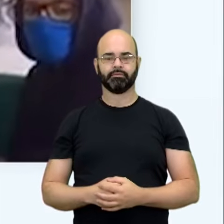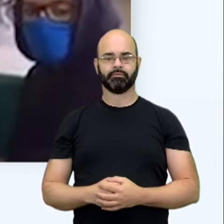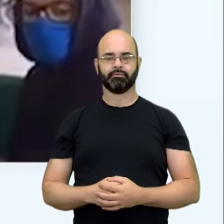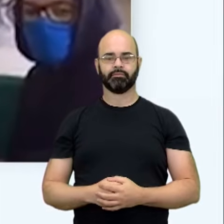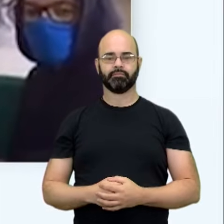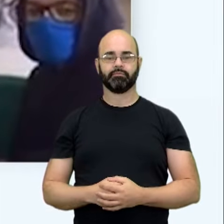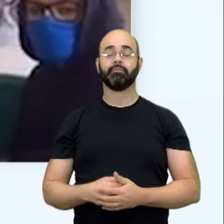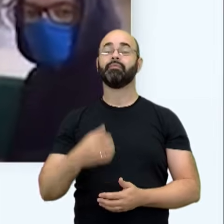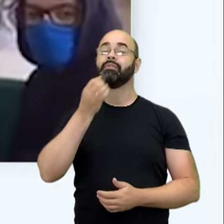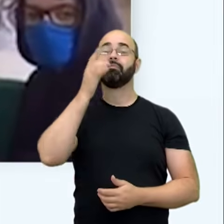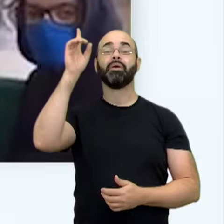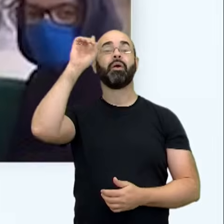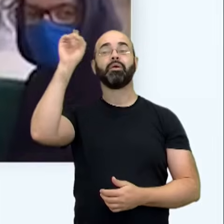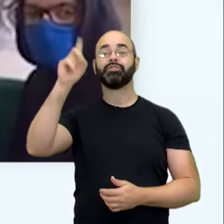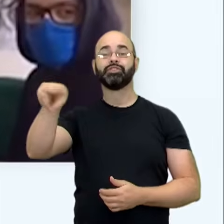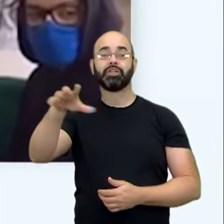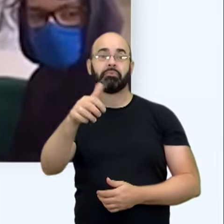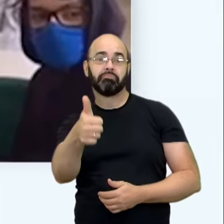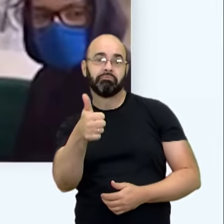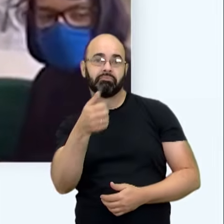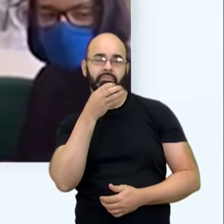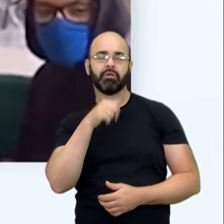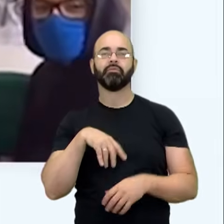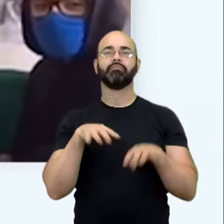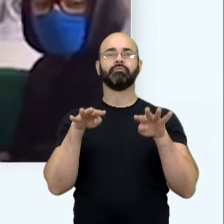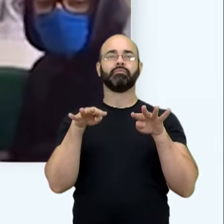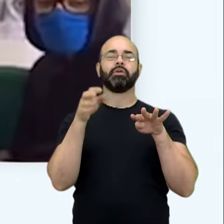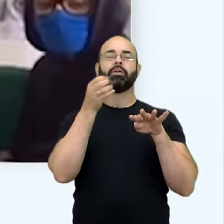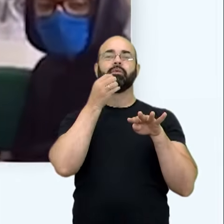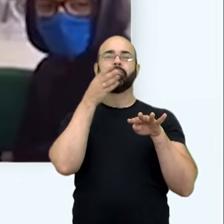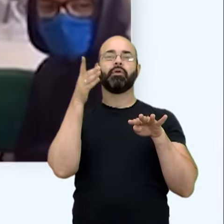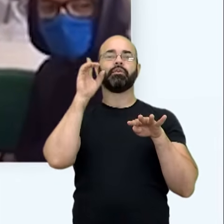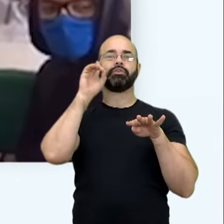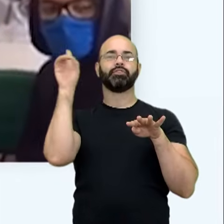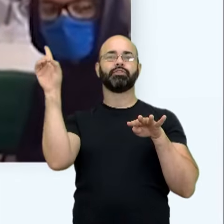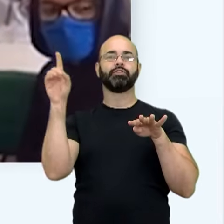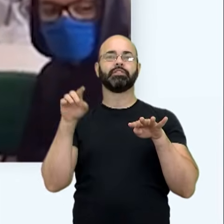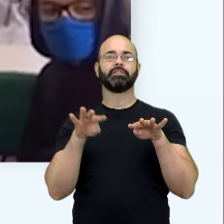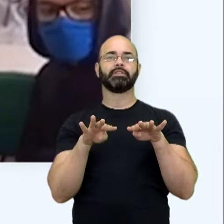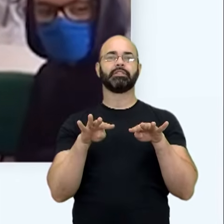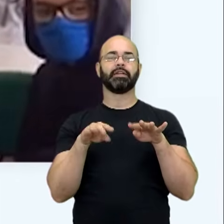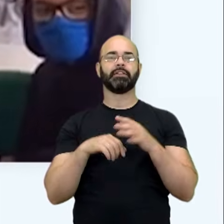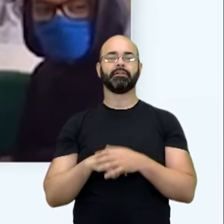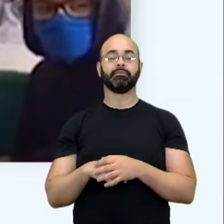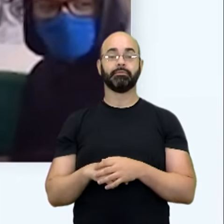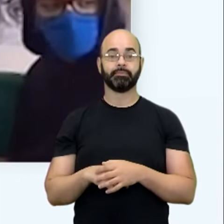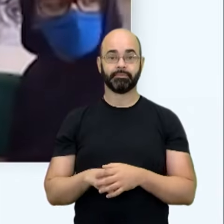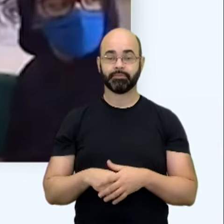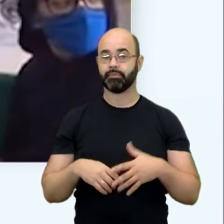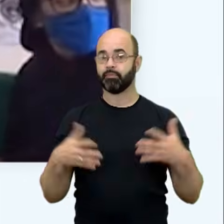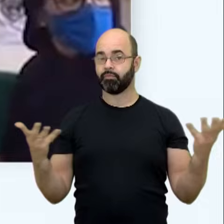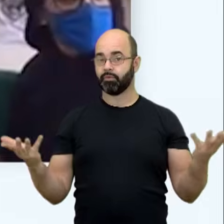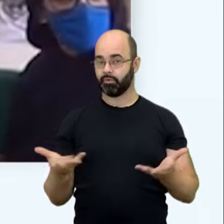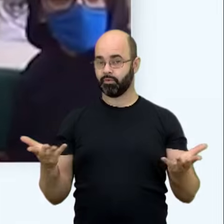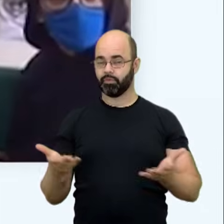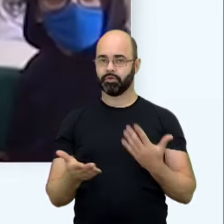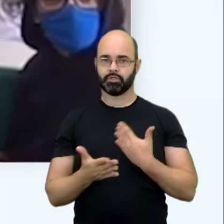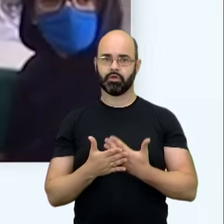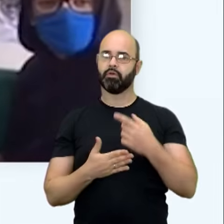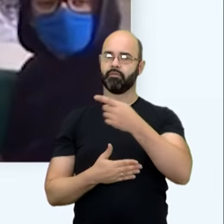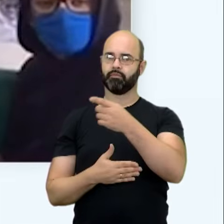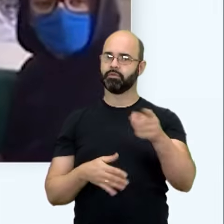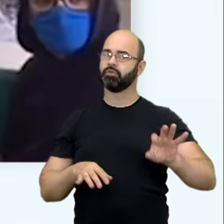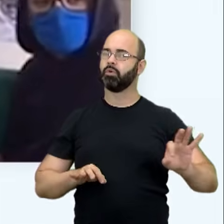Bom dia, pessoal, tudo bem? Bom dia! Oi, pessoal, na aula de hoje eu preciso que vocês